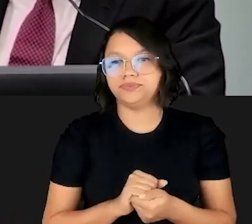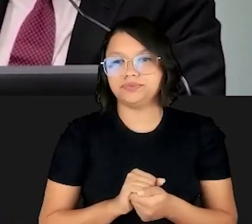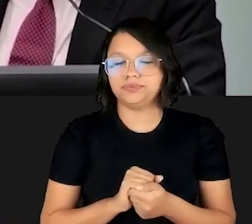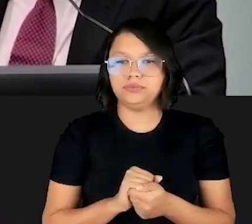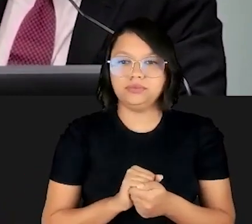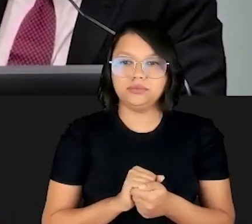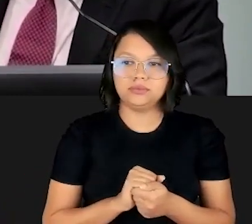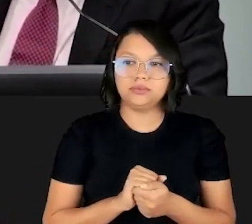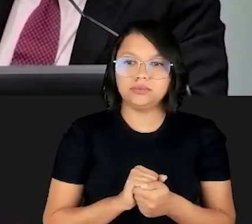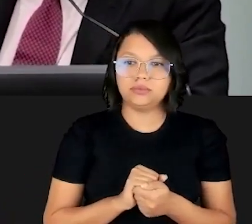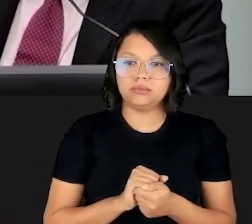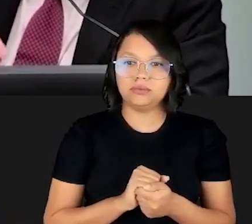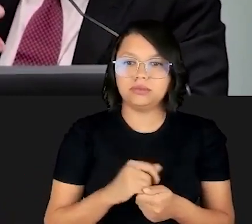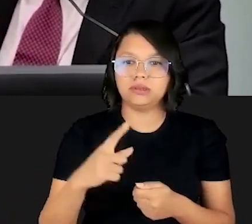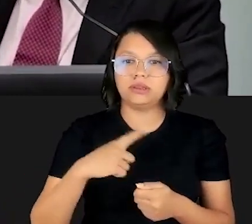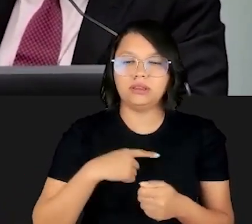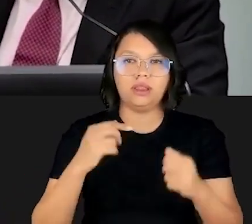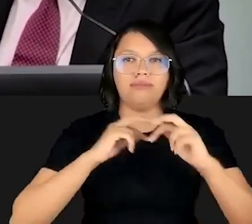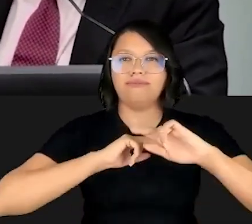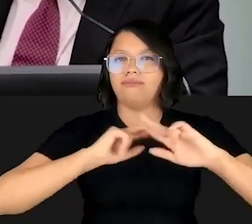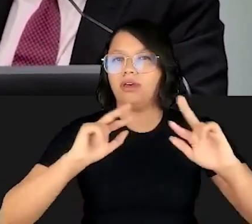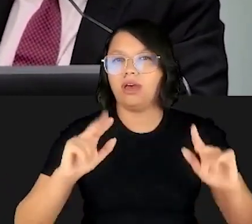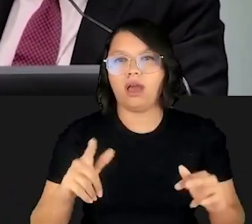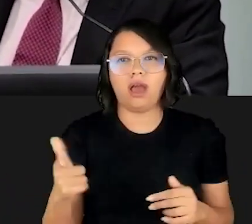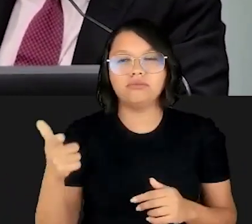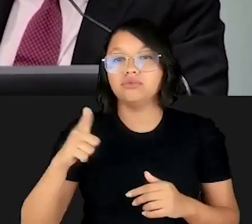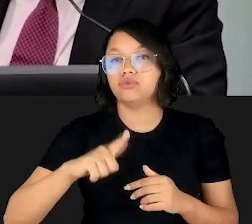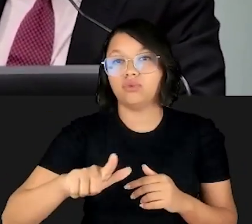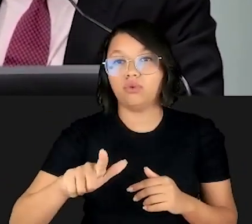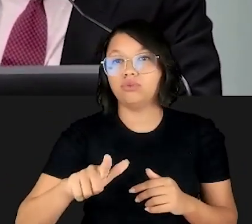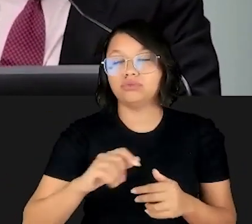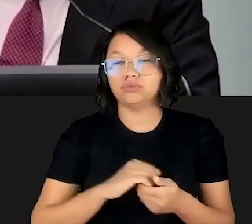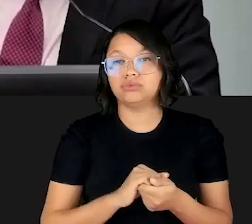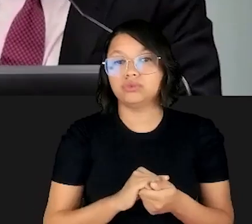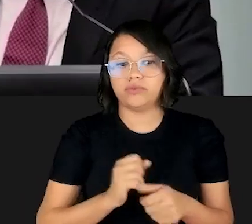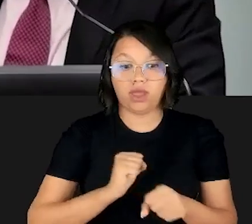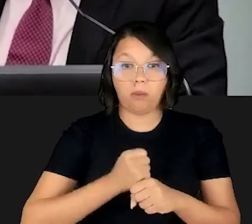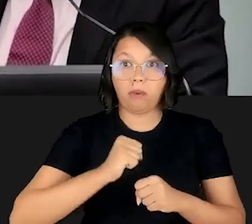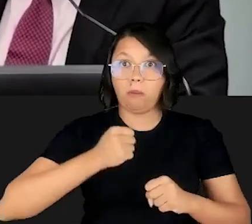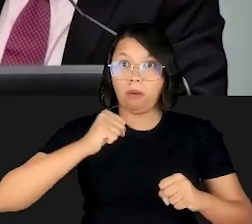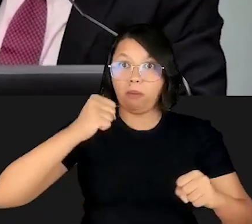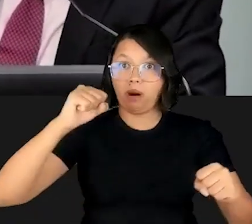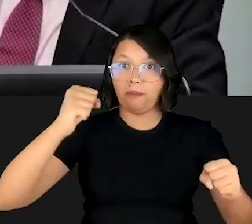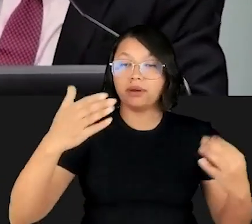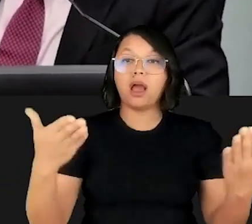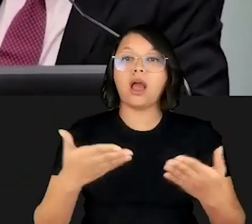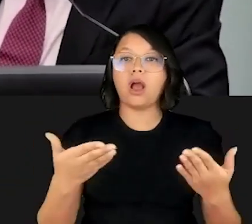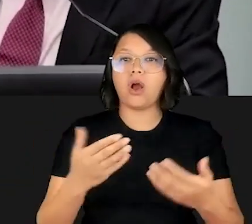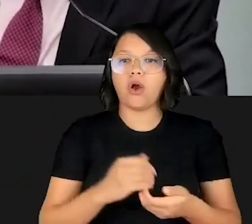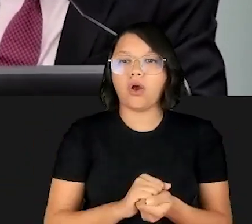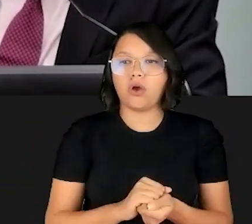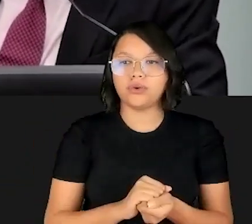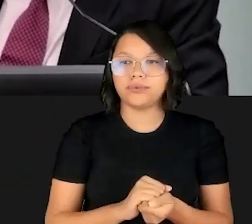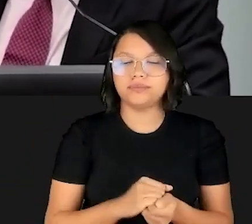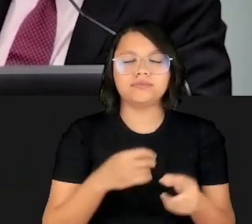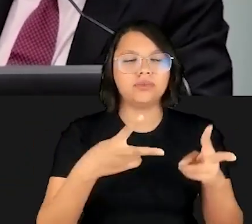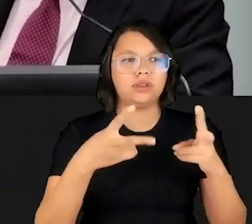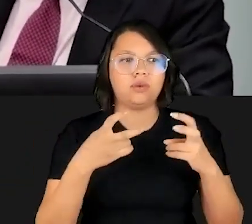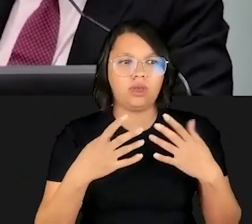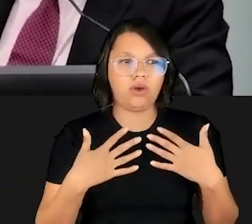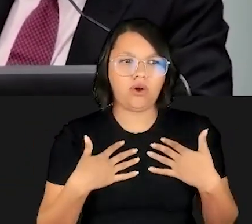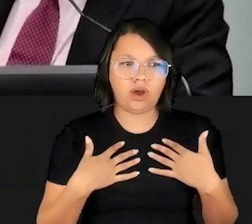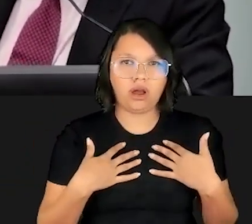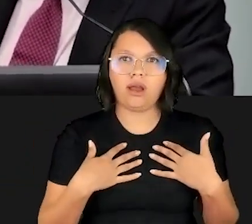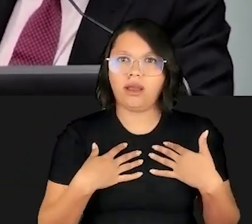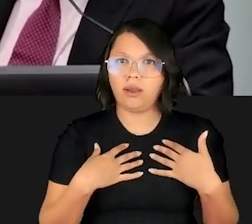imunoterapia. E tem várias outras indicações, e as indicações vêm crescendo. Agora, aqui, eu devo reconhecer que